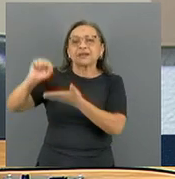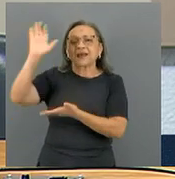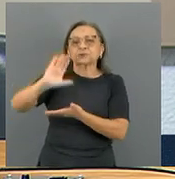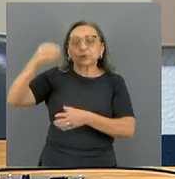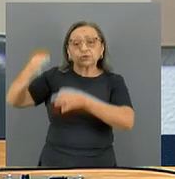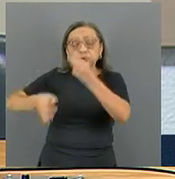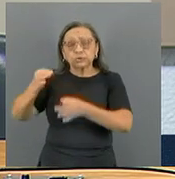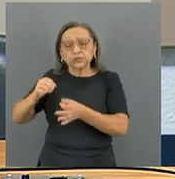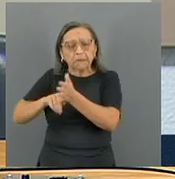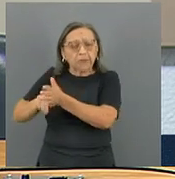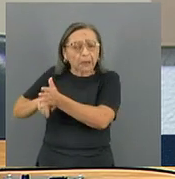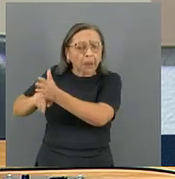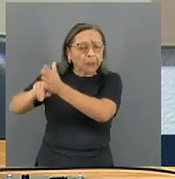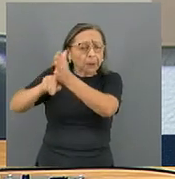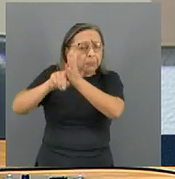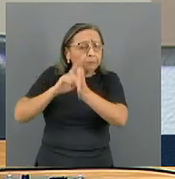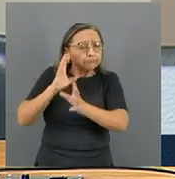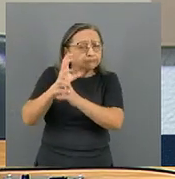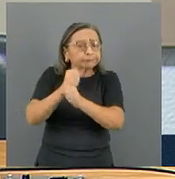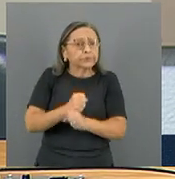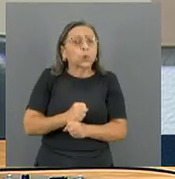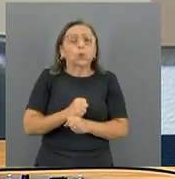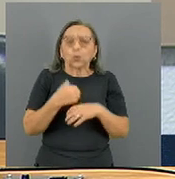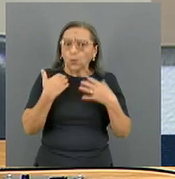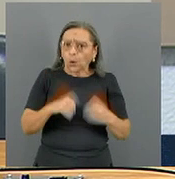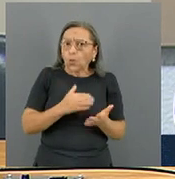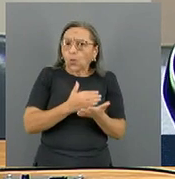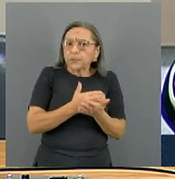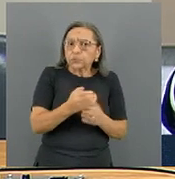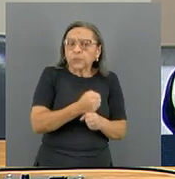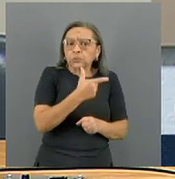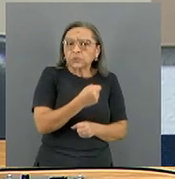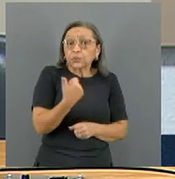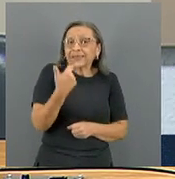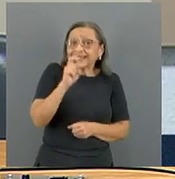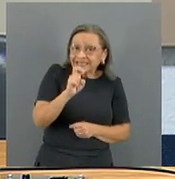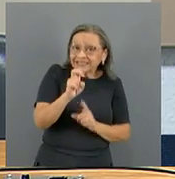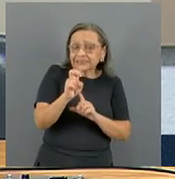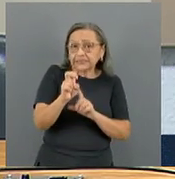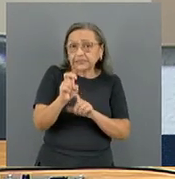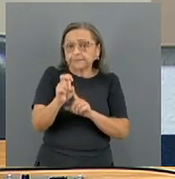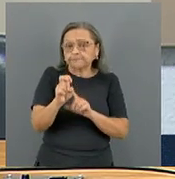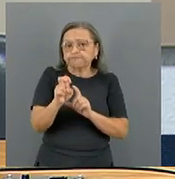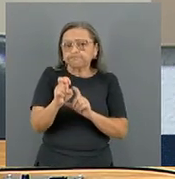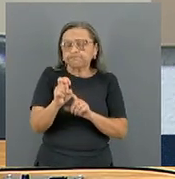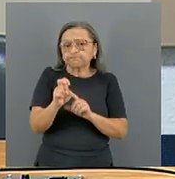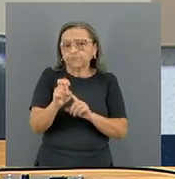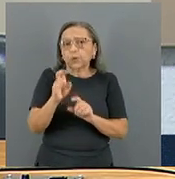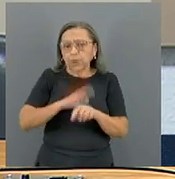foram realizados desde o início de 2015, quando implantada a audiência de